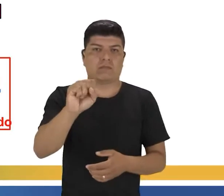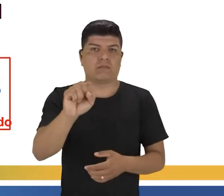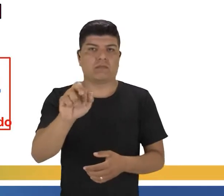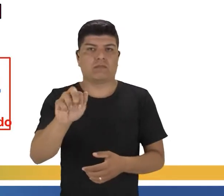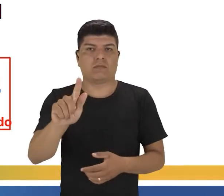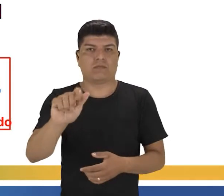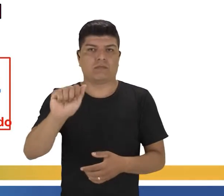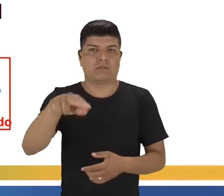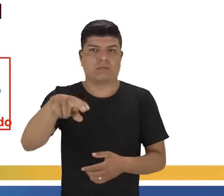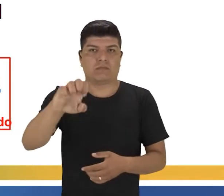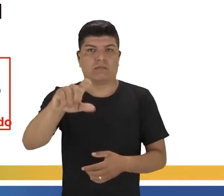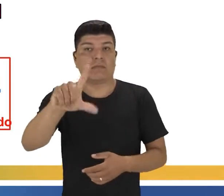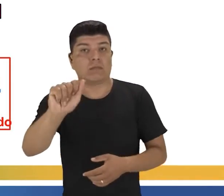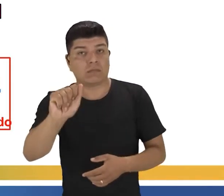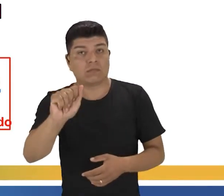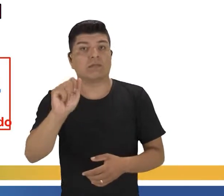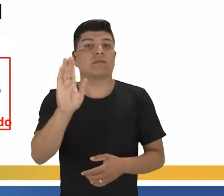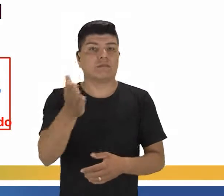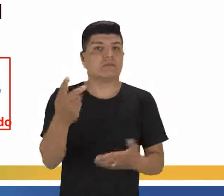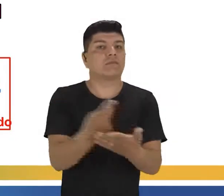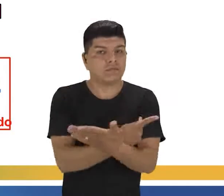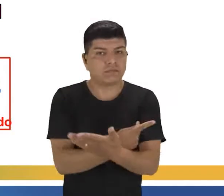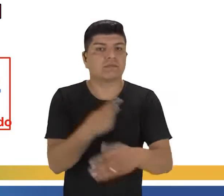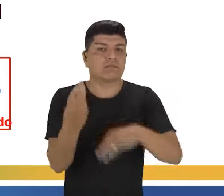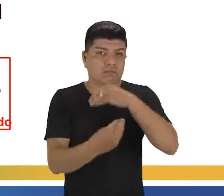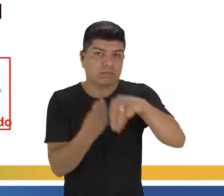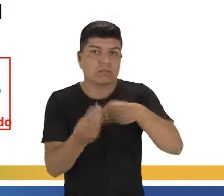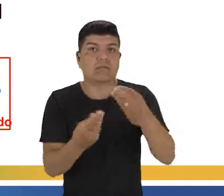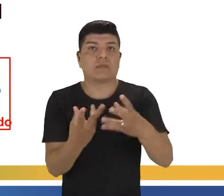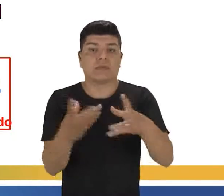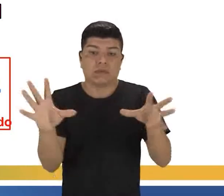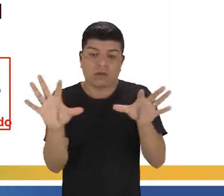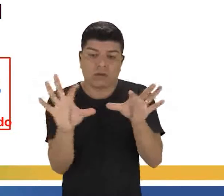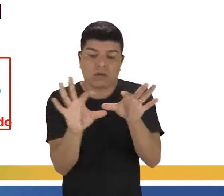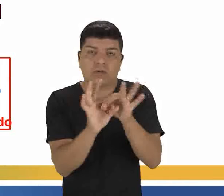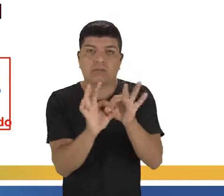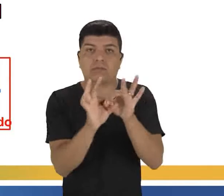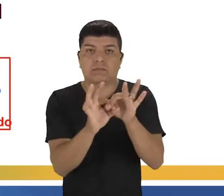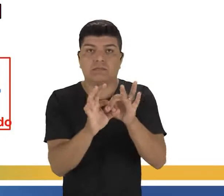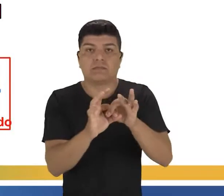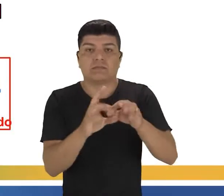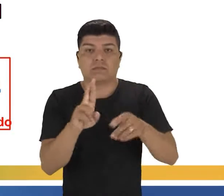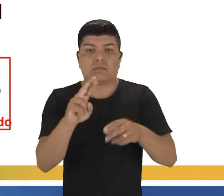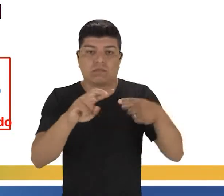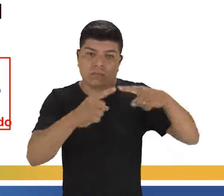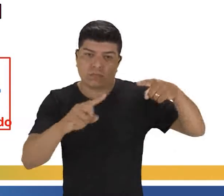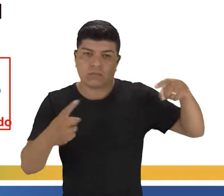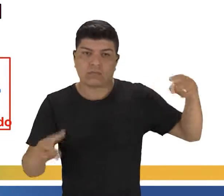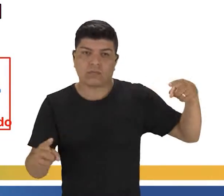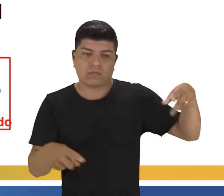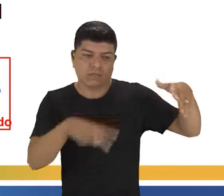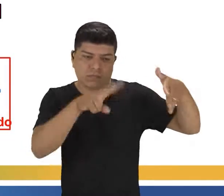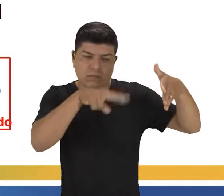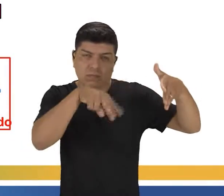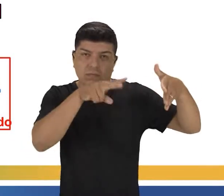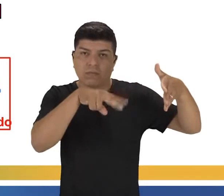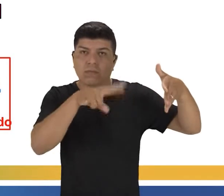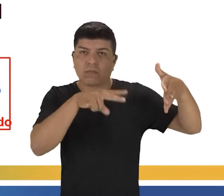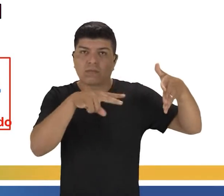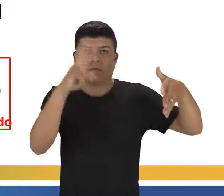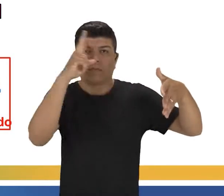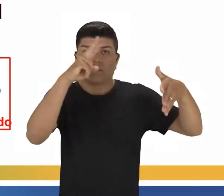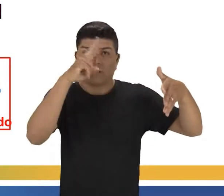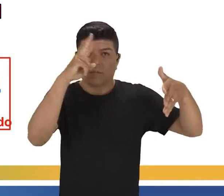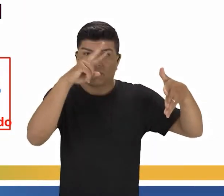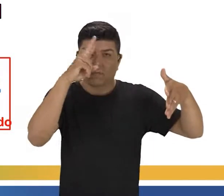organela envolvida nesse processo. Ele vai se acoplar a esse RNA mensageiro e vai fazer a leitura. Lembra das